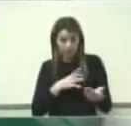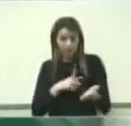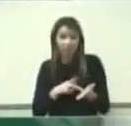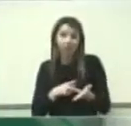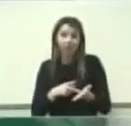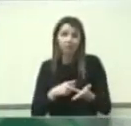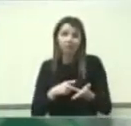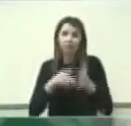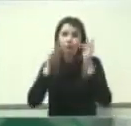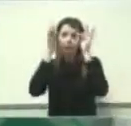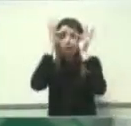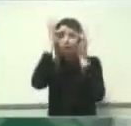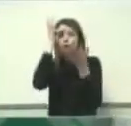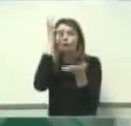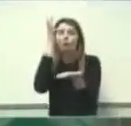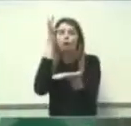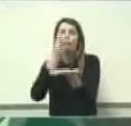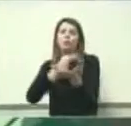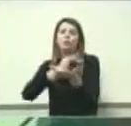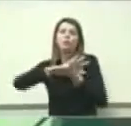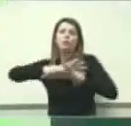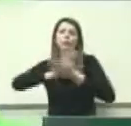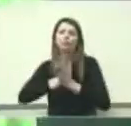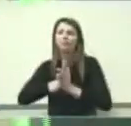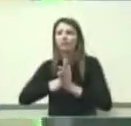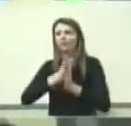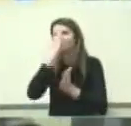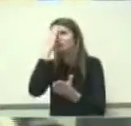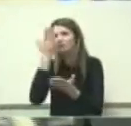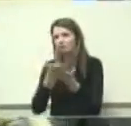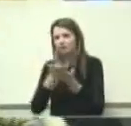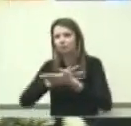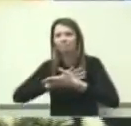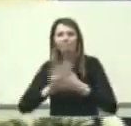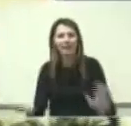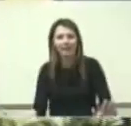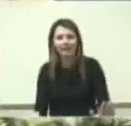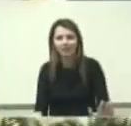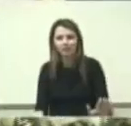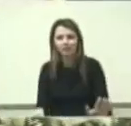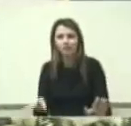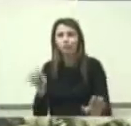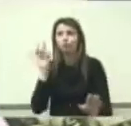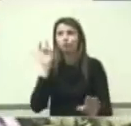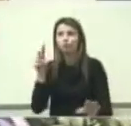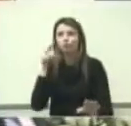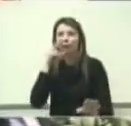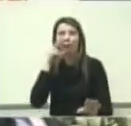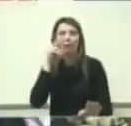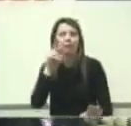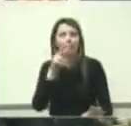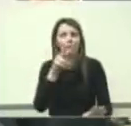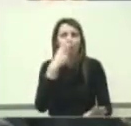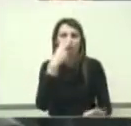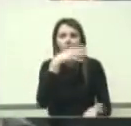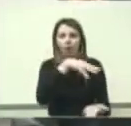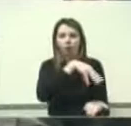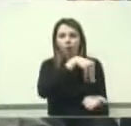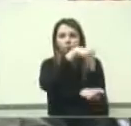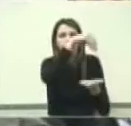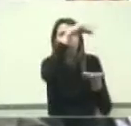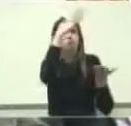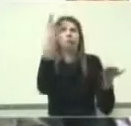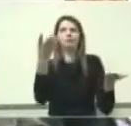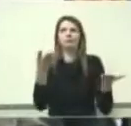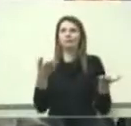a fé perdemos a esperança confiança no Senhor nós só vemos Fantasmas só gigantes